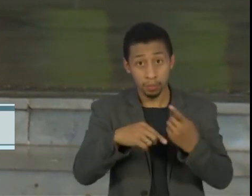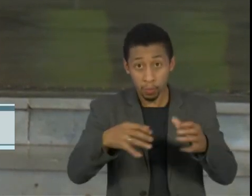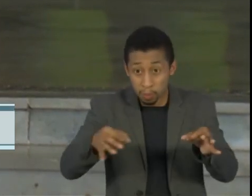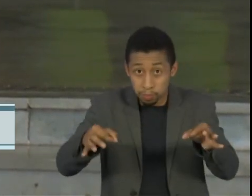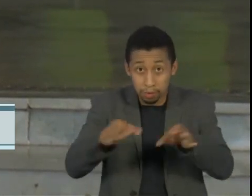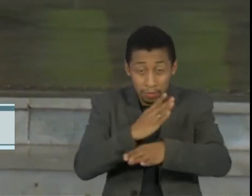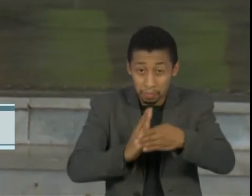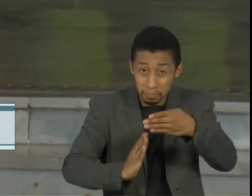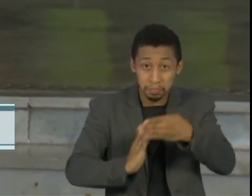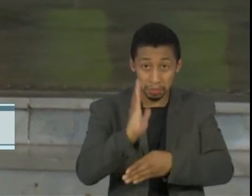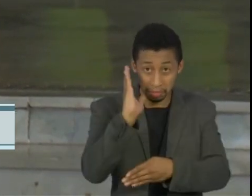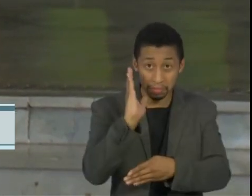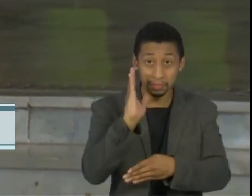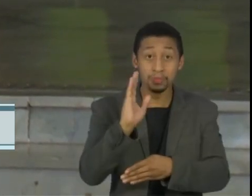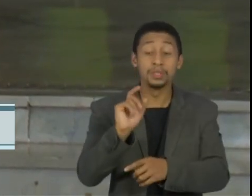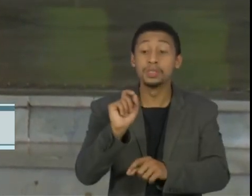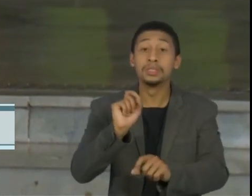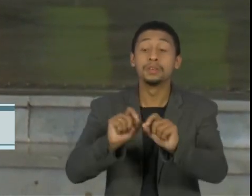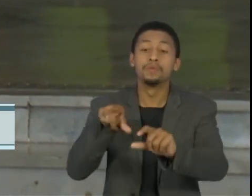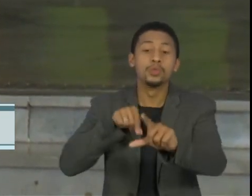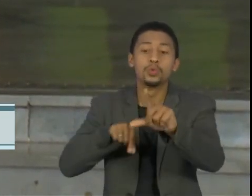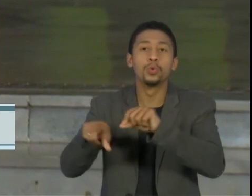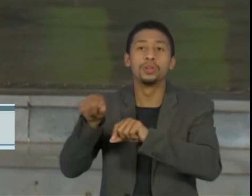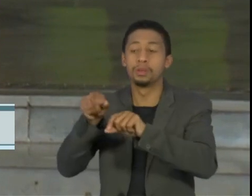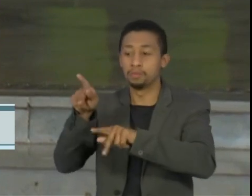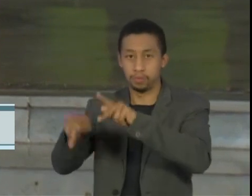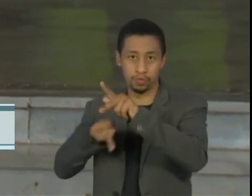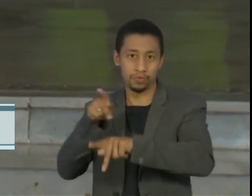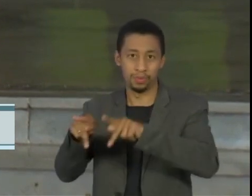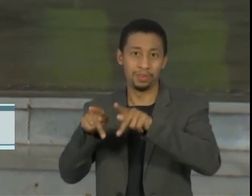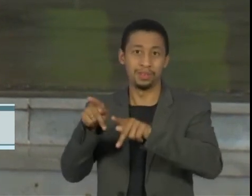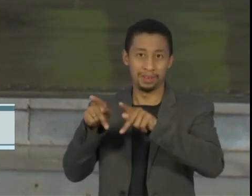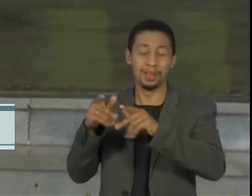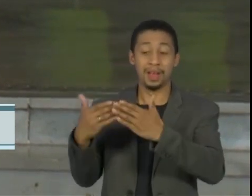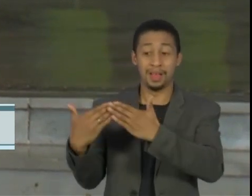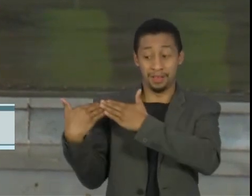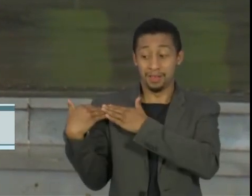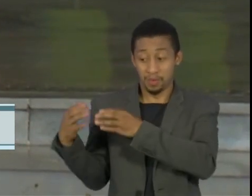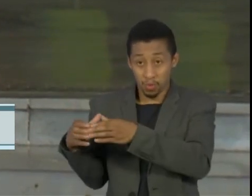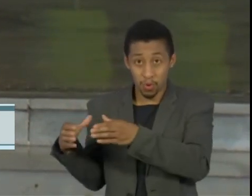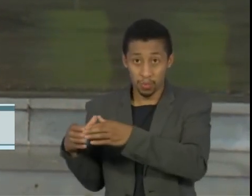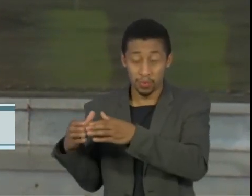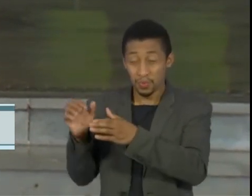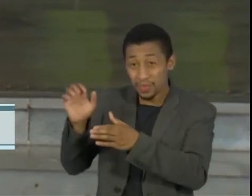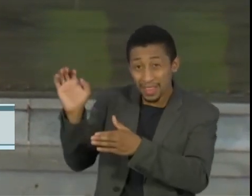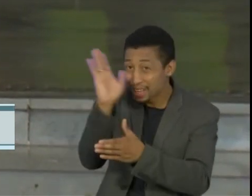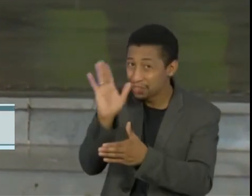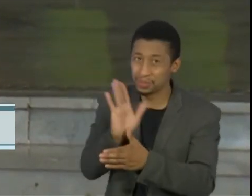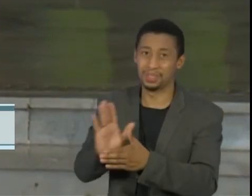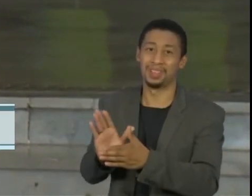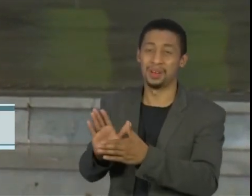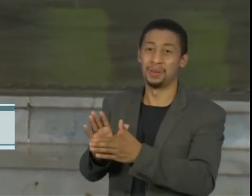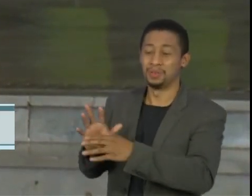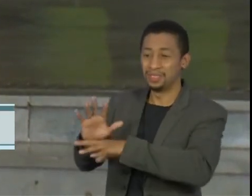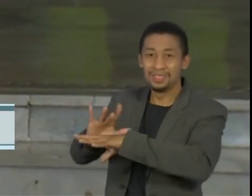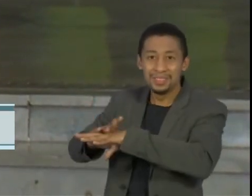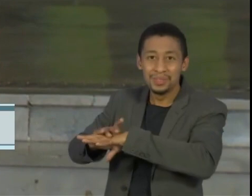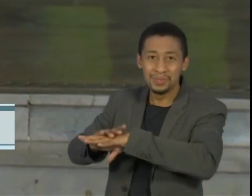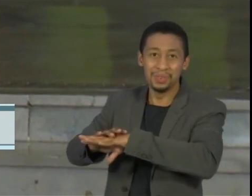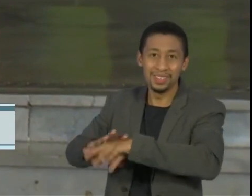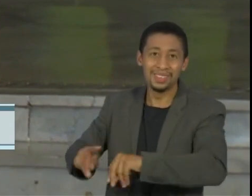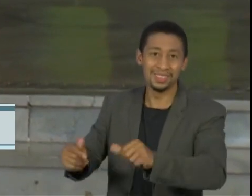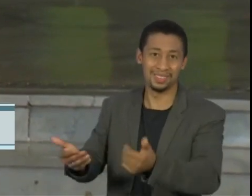vai definir as populações é o Programa Nacional de Imunização. Obviamente que o estudo clínico, ele independe disso. Quer dizer, o estudo